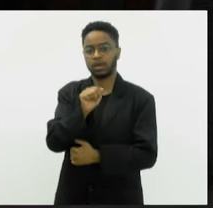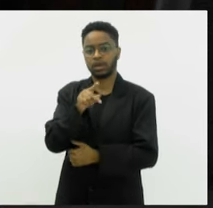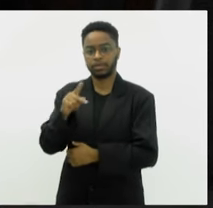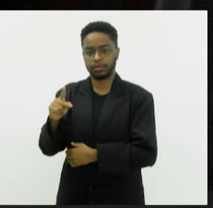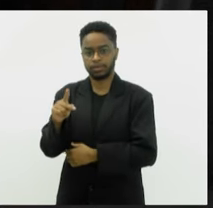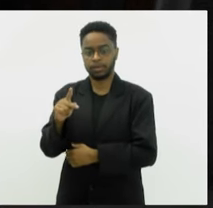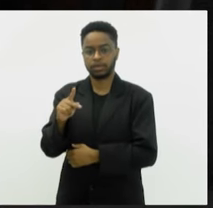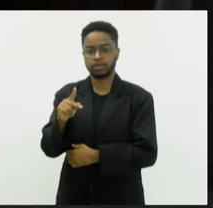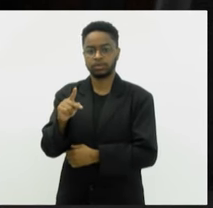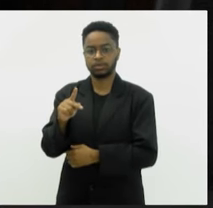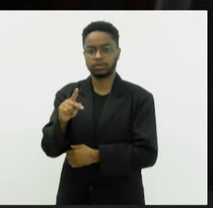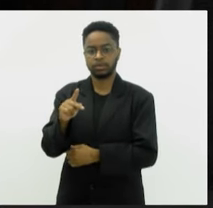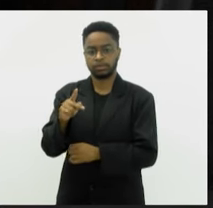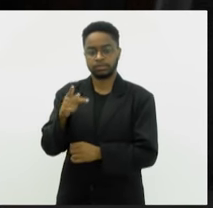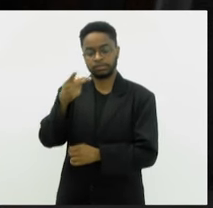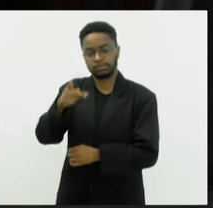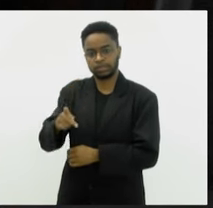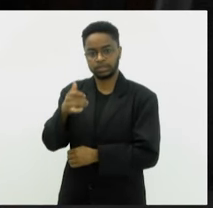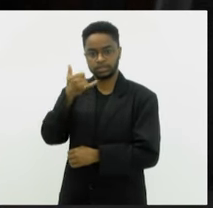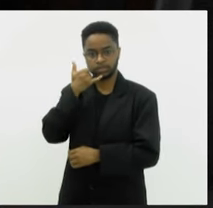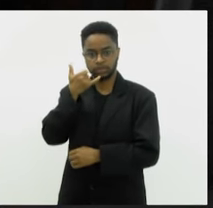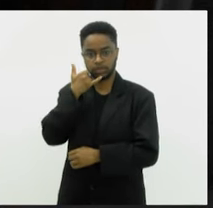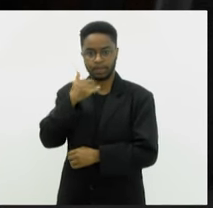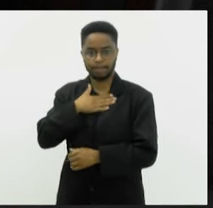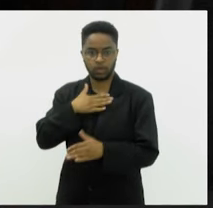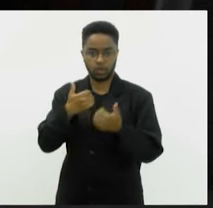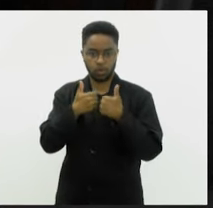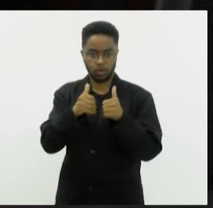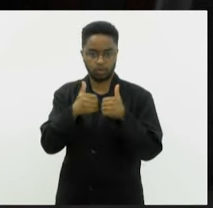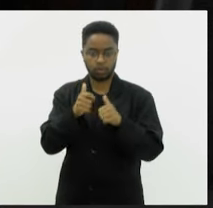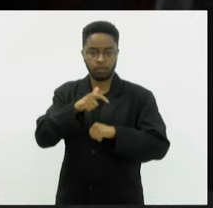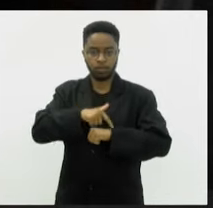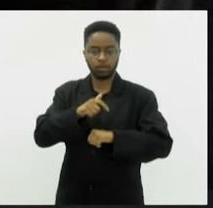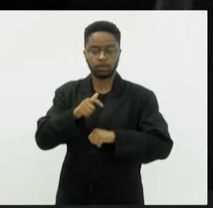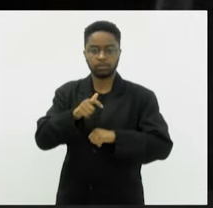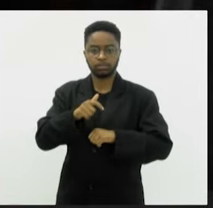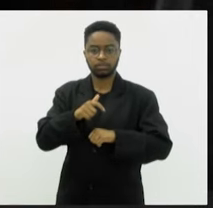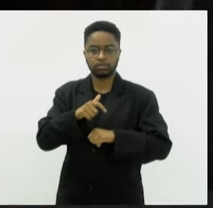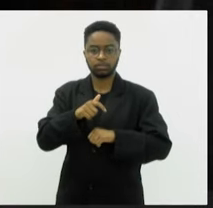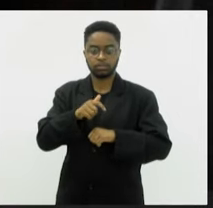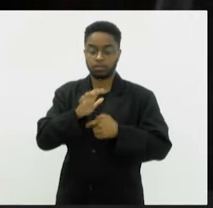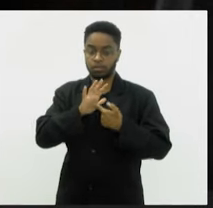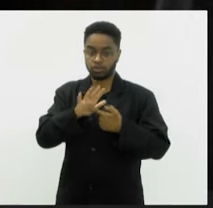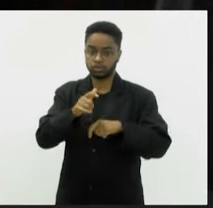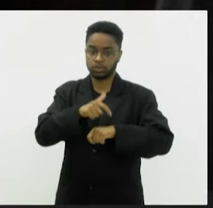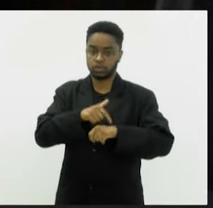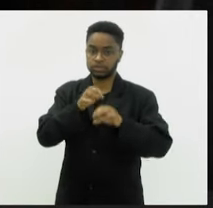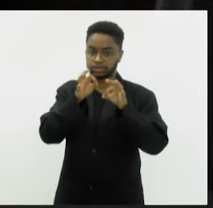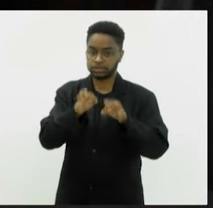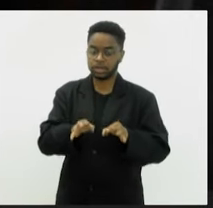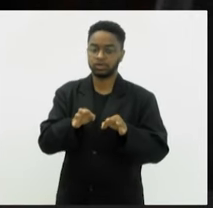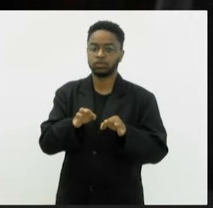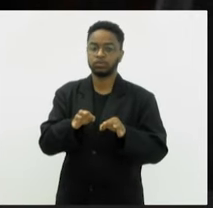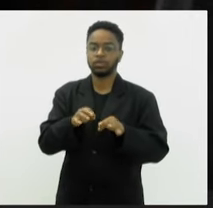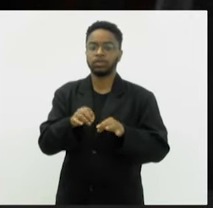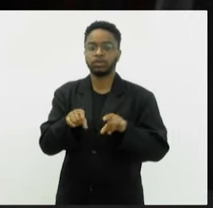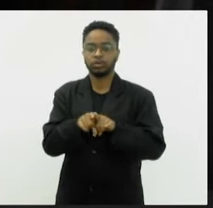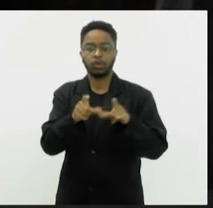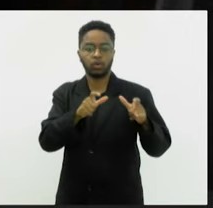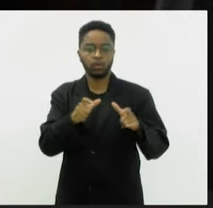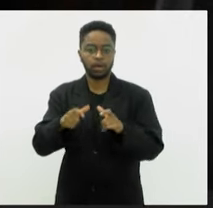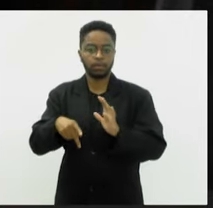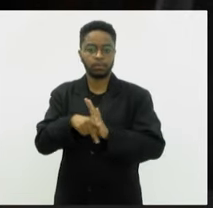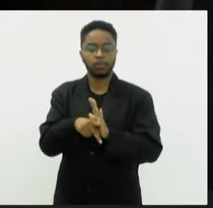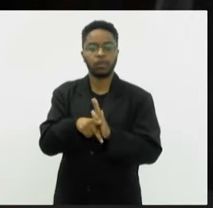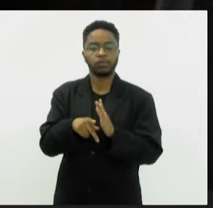para dispositivos móveis, Meu Ônibus, em tempo real, da localização dos horários das linhas de ônibus e